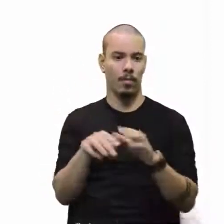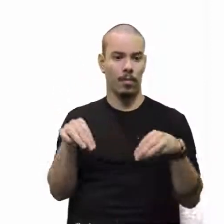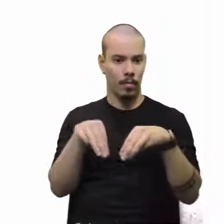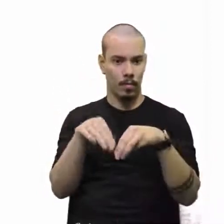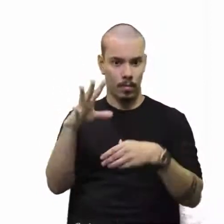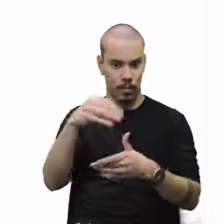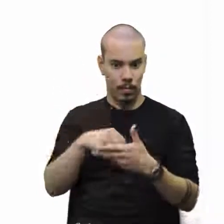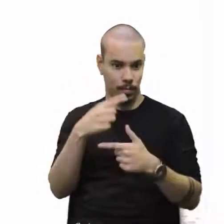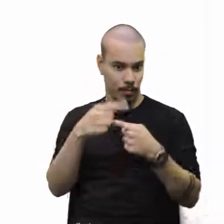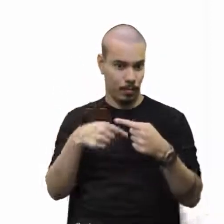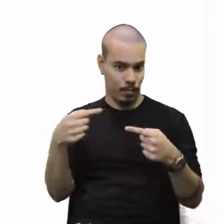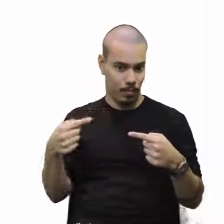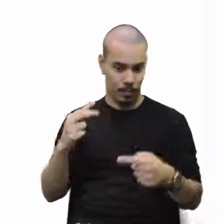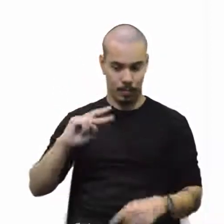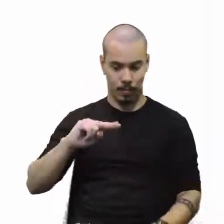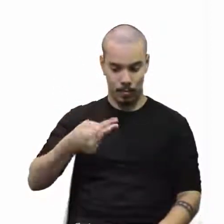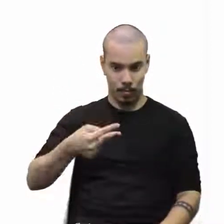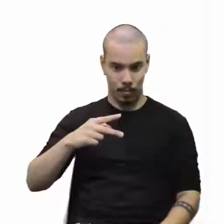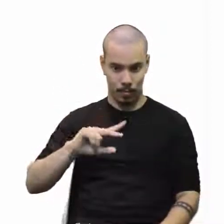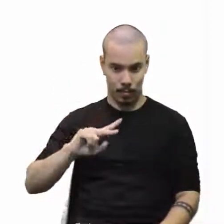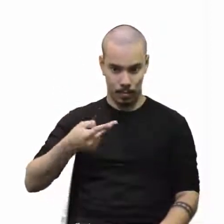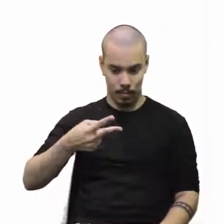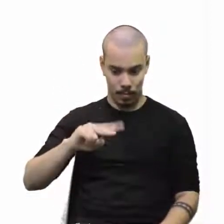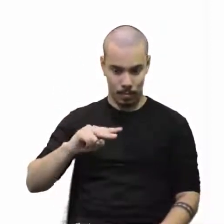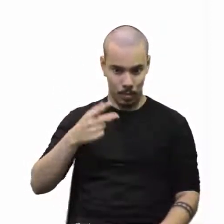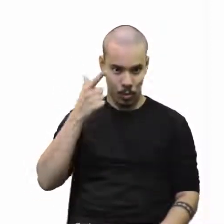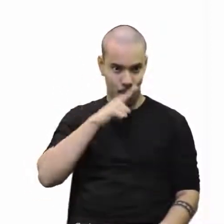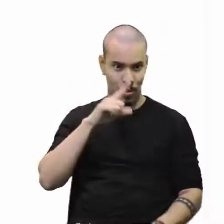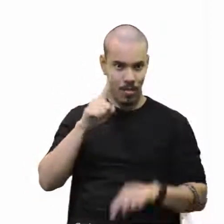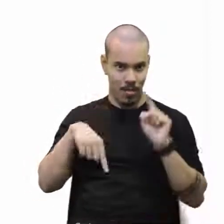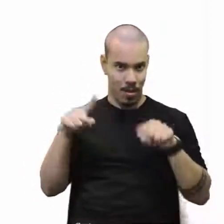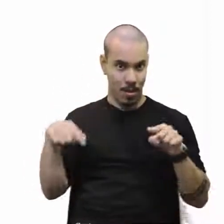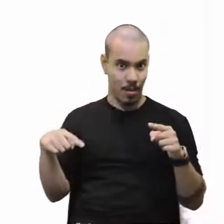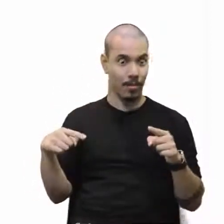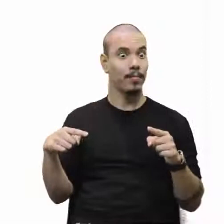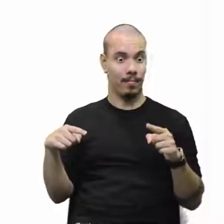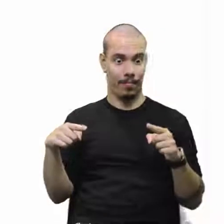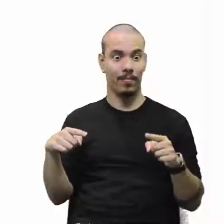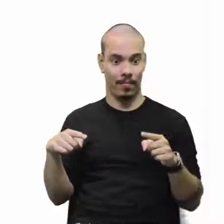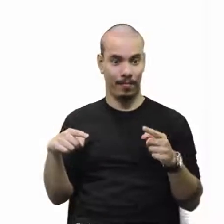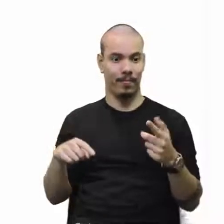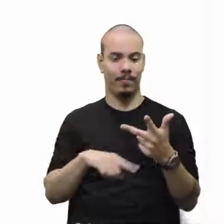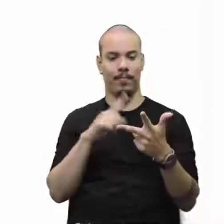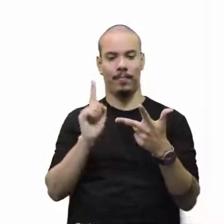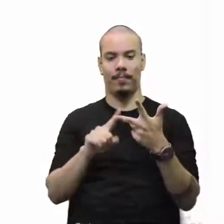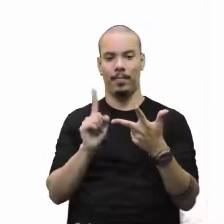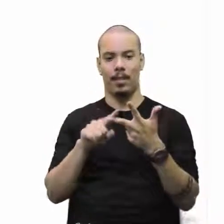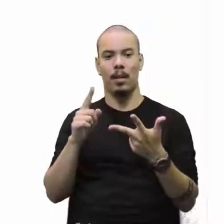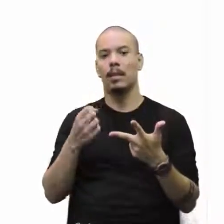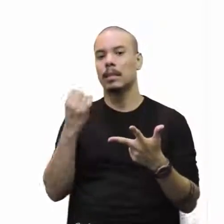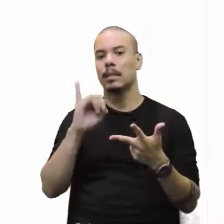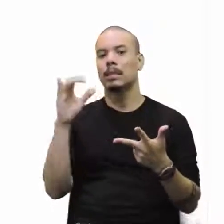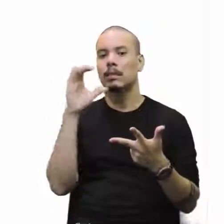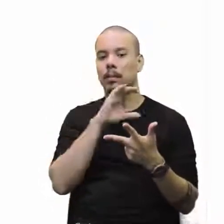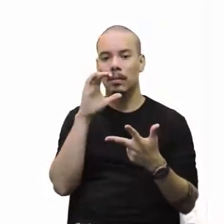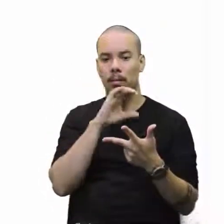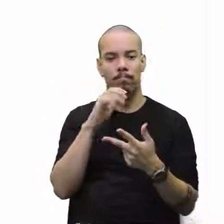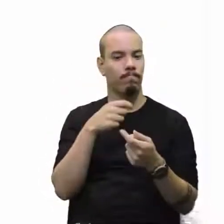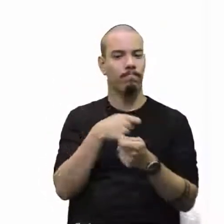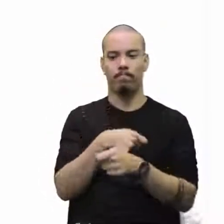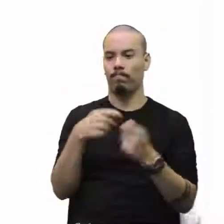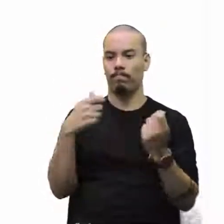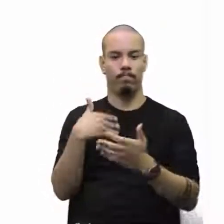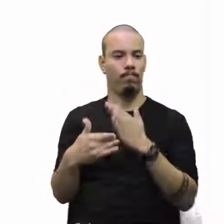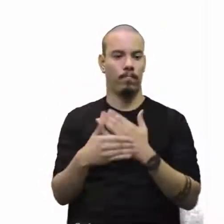espira? Será que com o giro eu consigo fazer isso? E terceiro, a intensidade da corrente elétrica independe